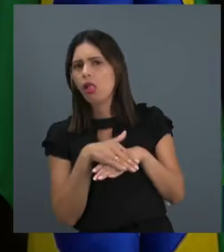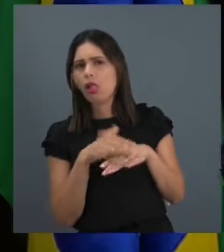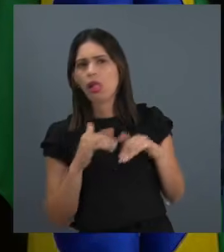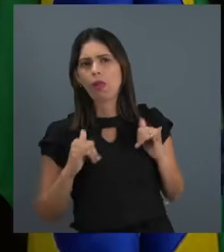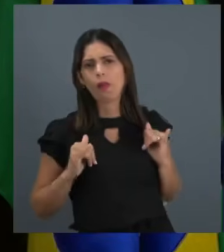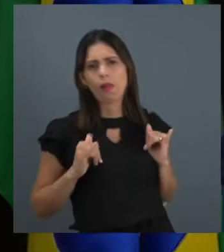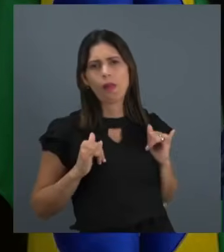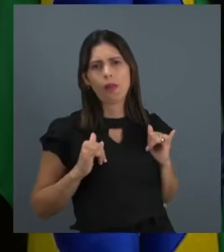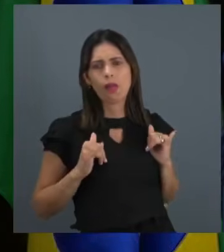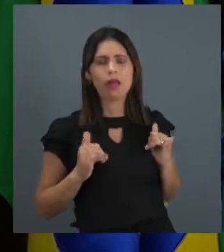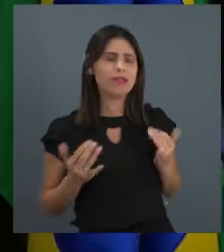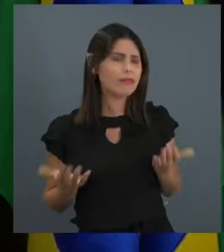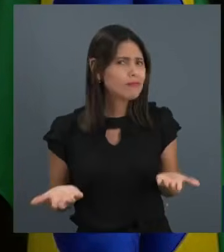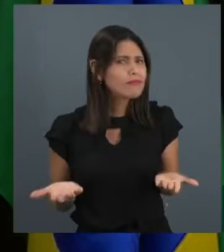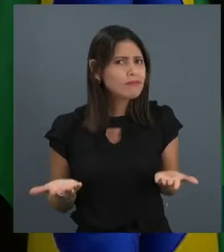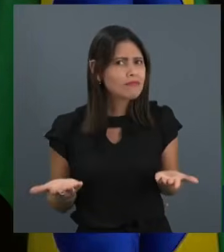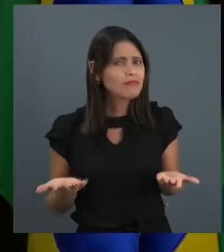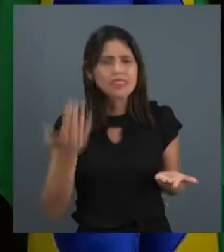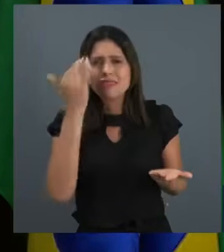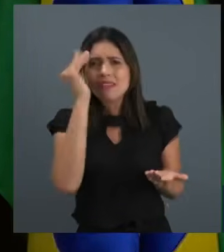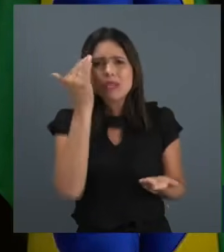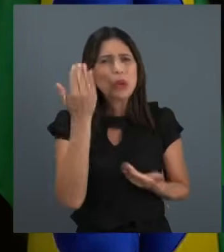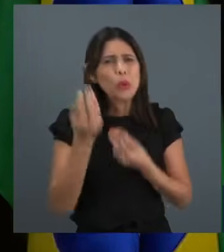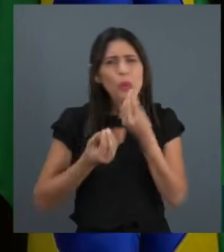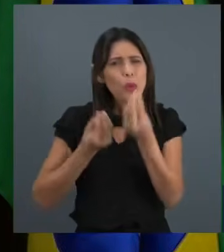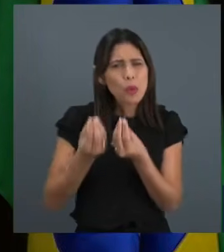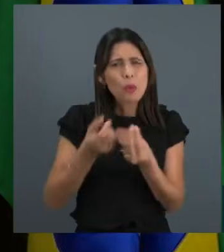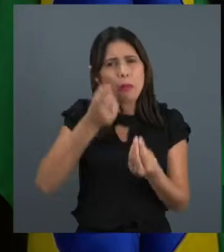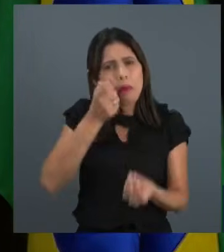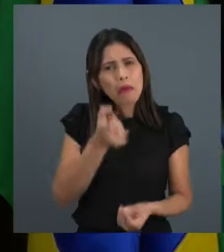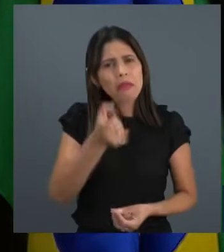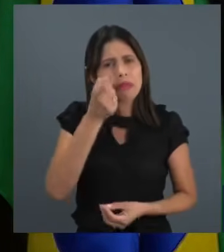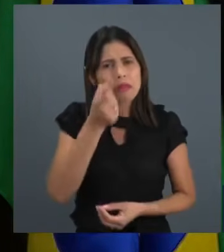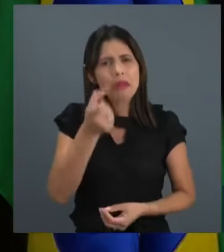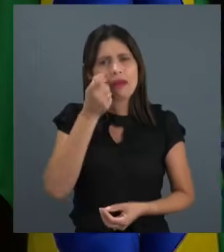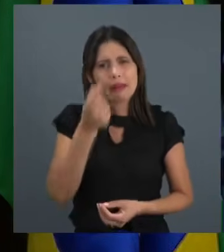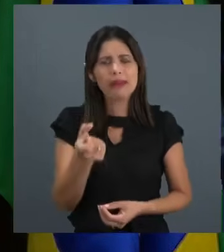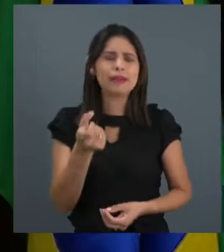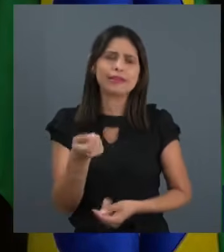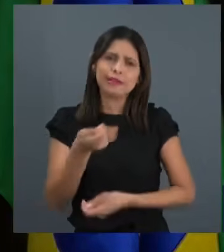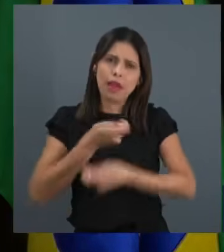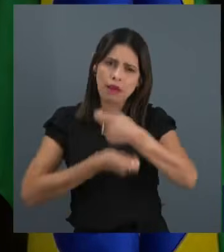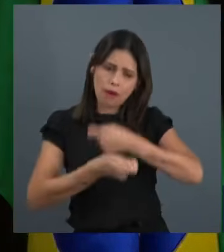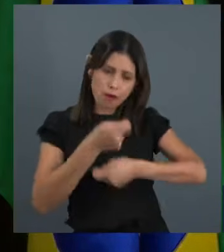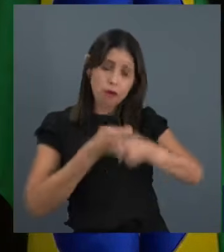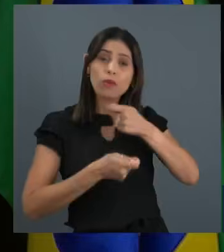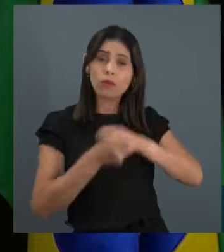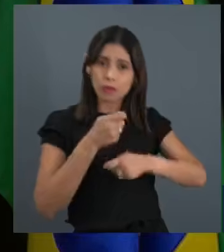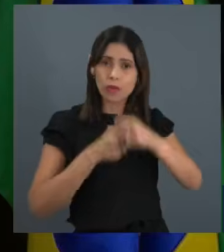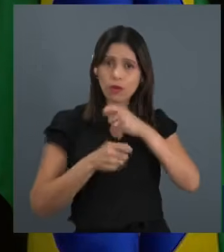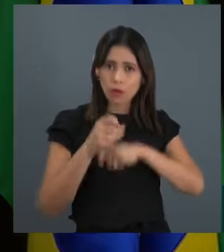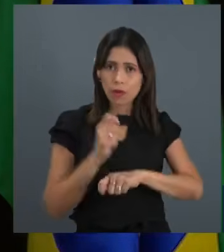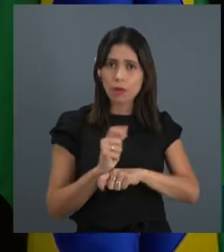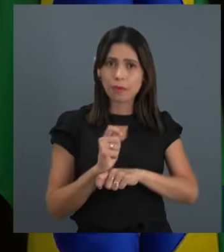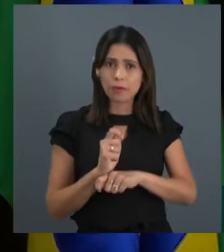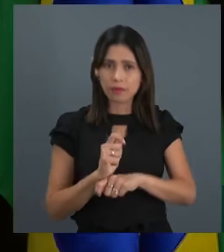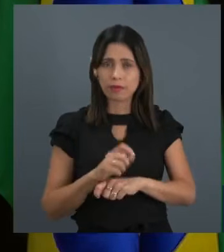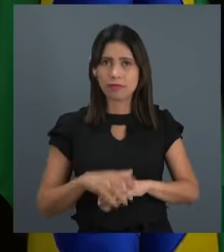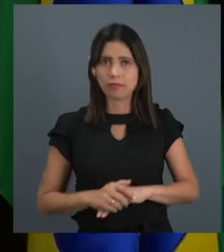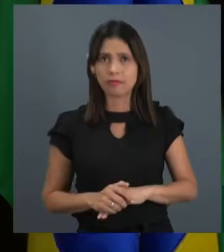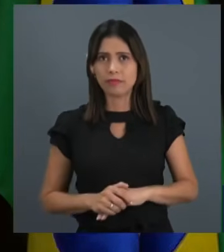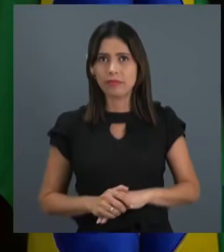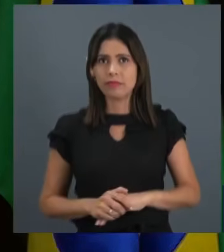até podemos compreender isso como parte de um jogo de interesses puramente econômico, numa cumplicidade